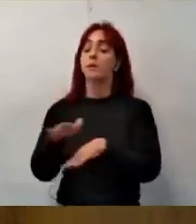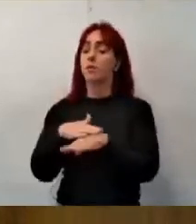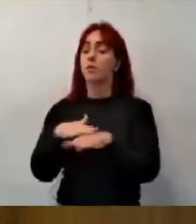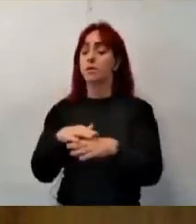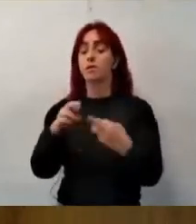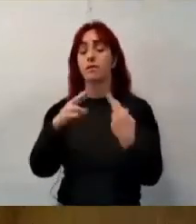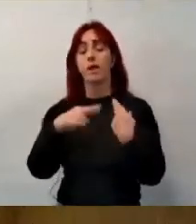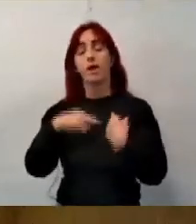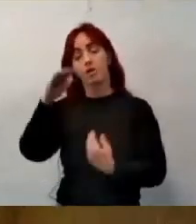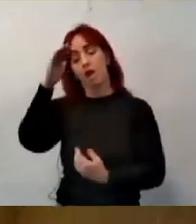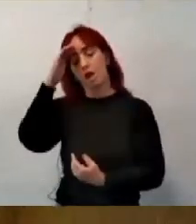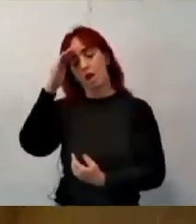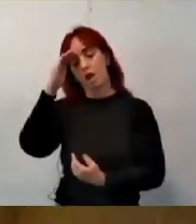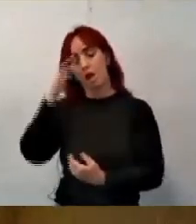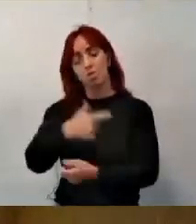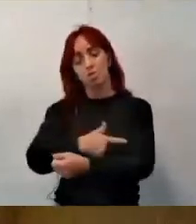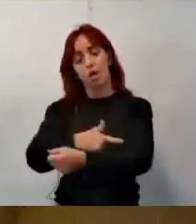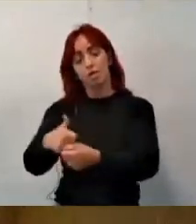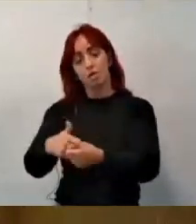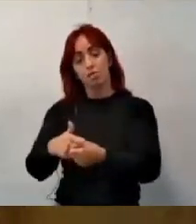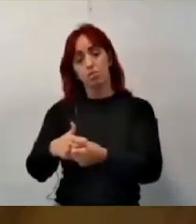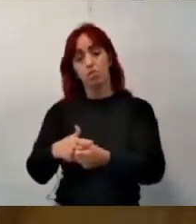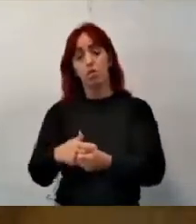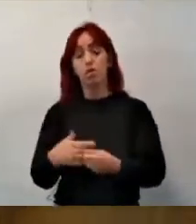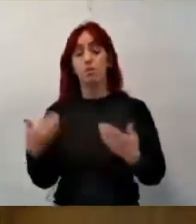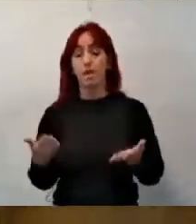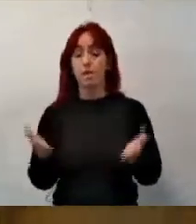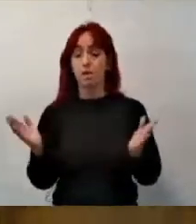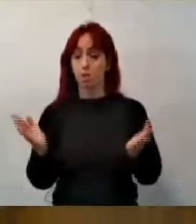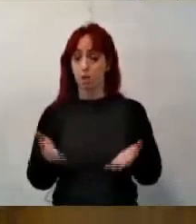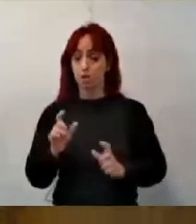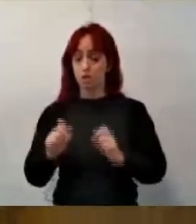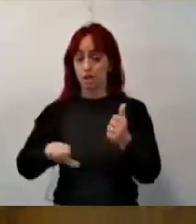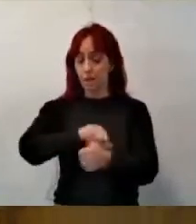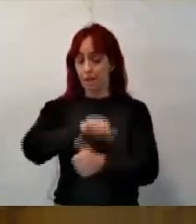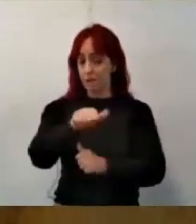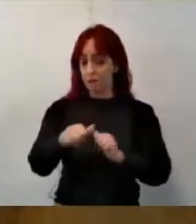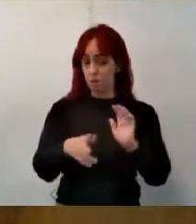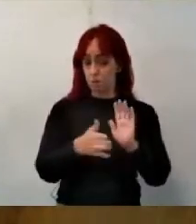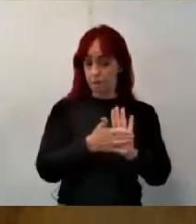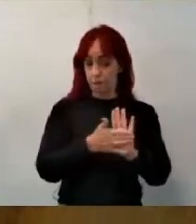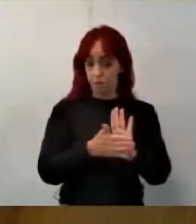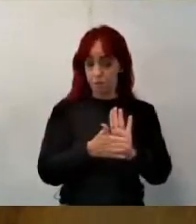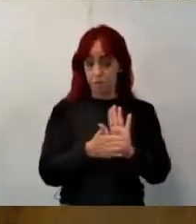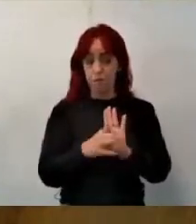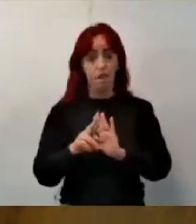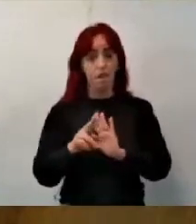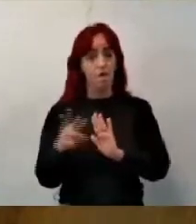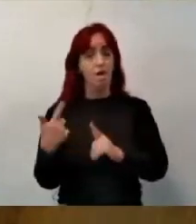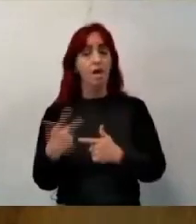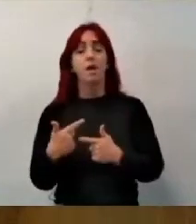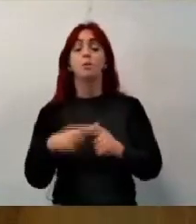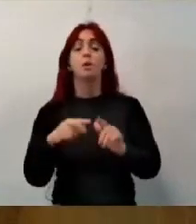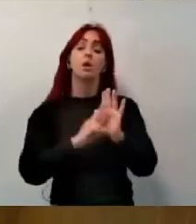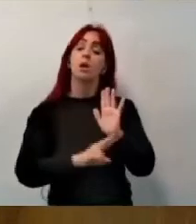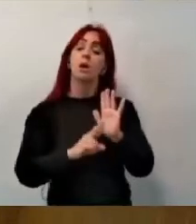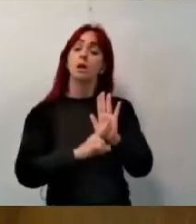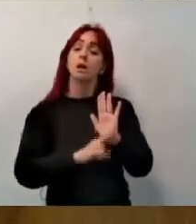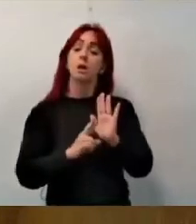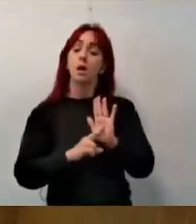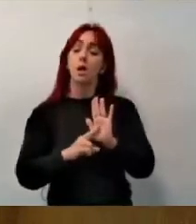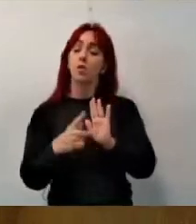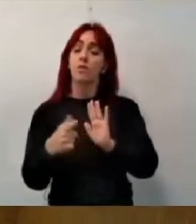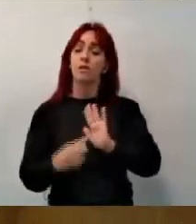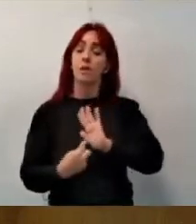inversão de pauta ela não é porque o requerimento vai deixar de ser apreciado não porque a gente tá aqui para votar